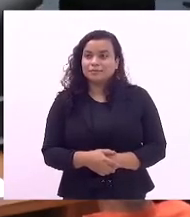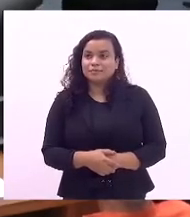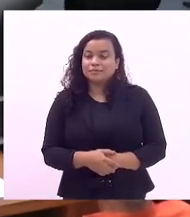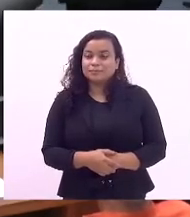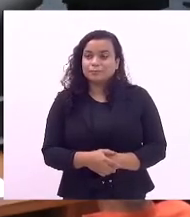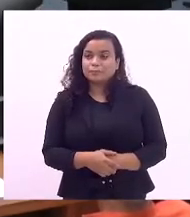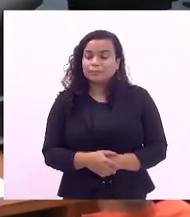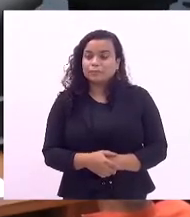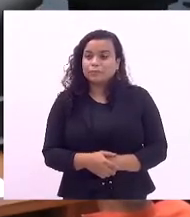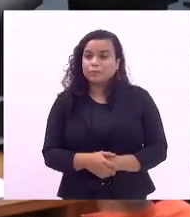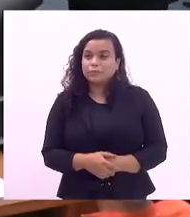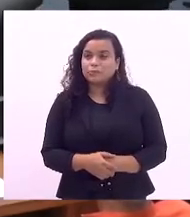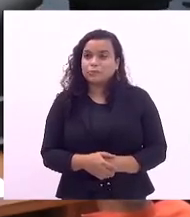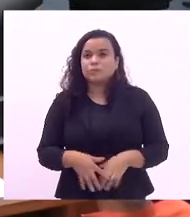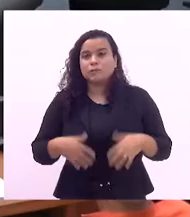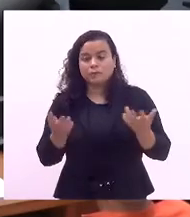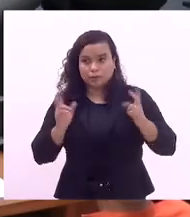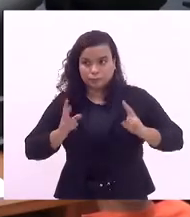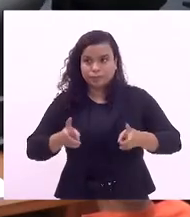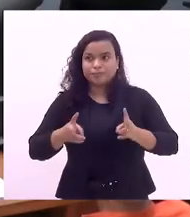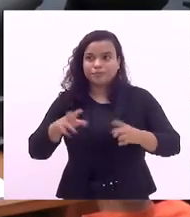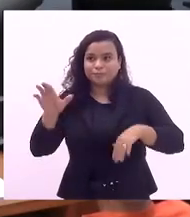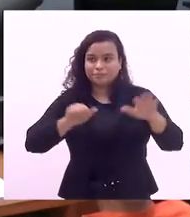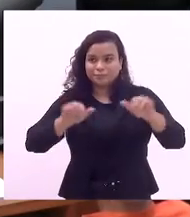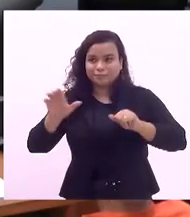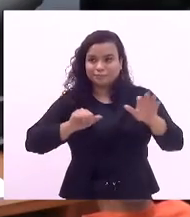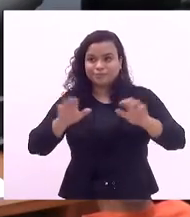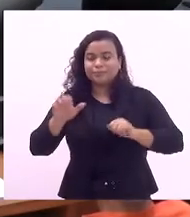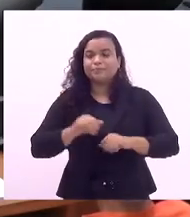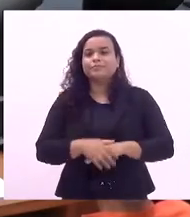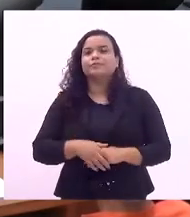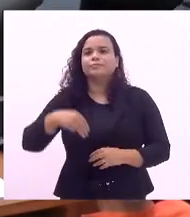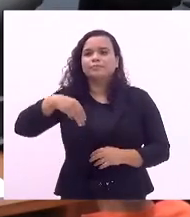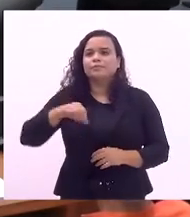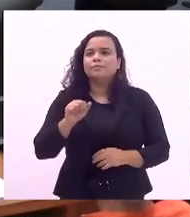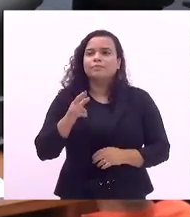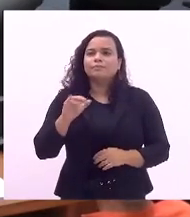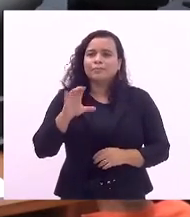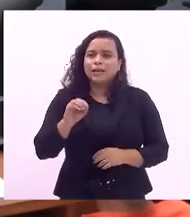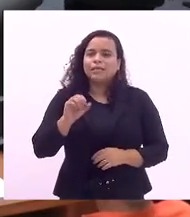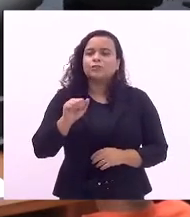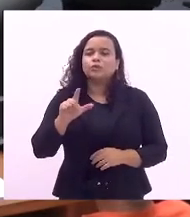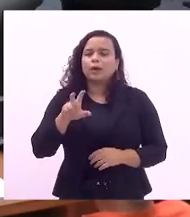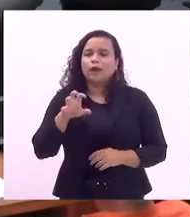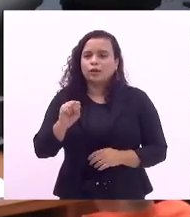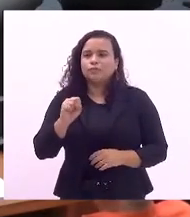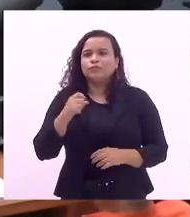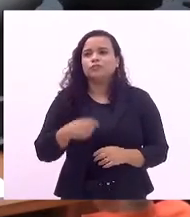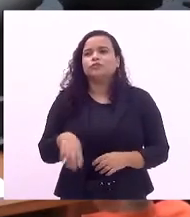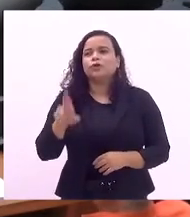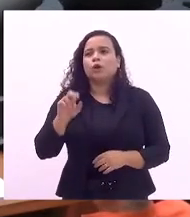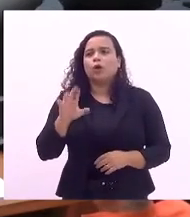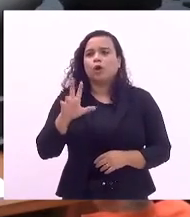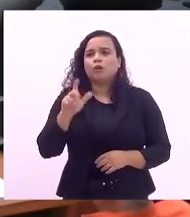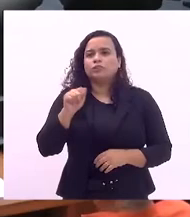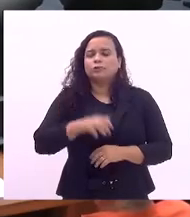tá dando continuidade Márcio Alves Rocha